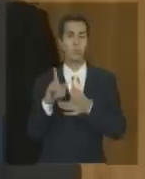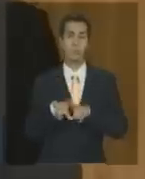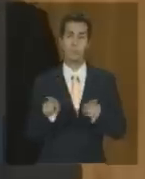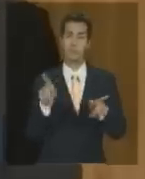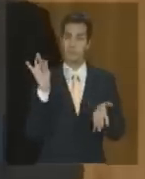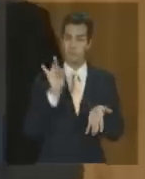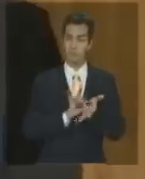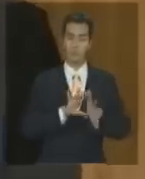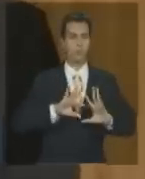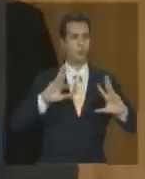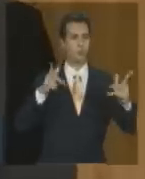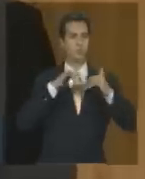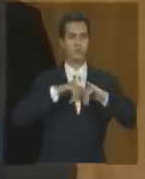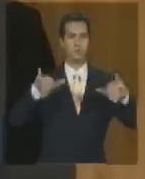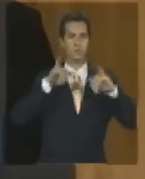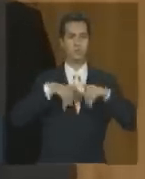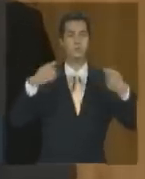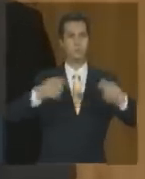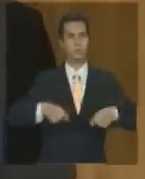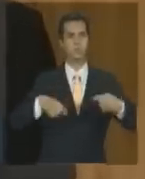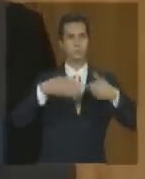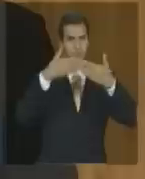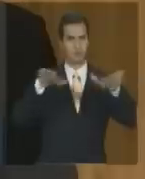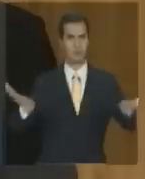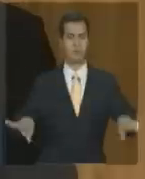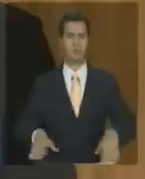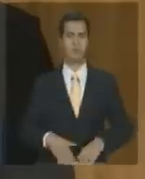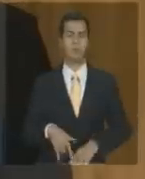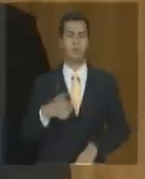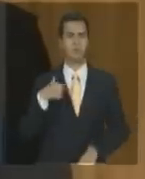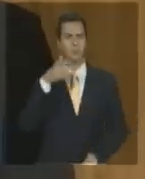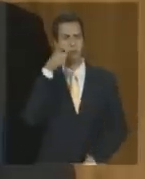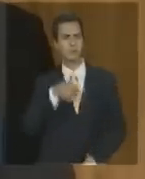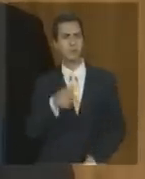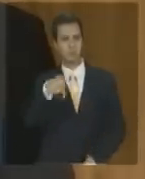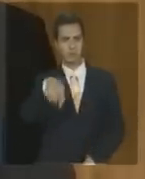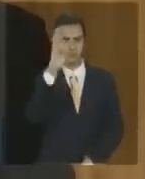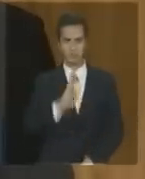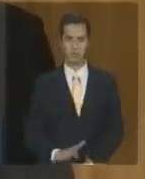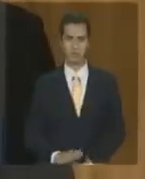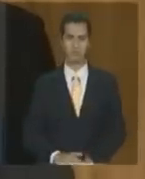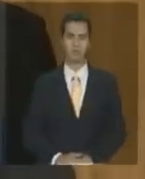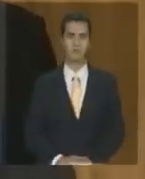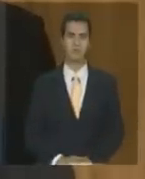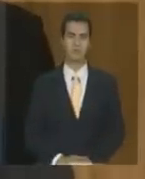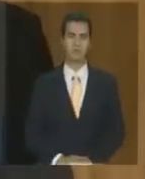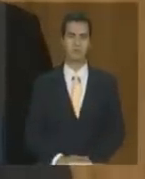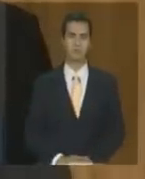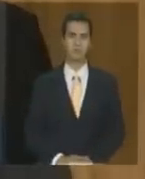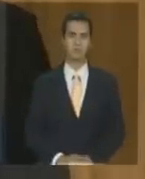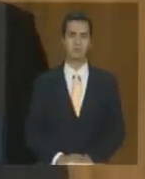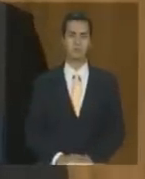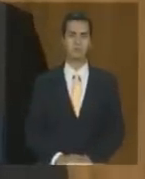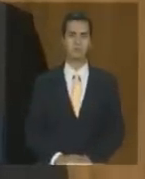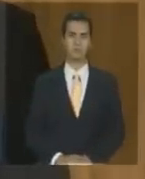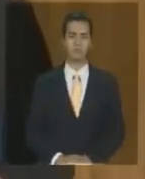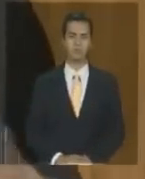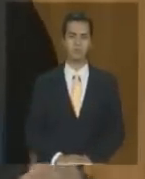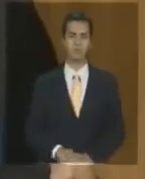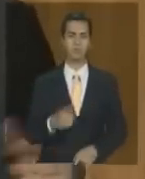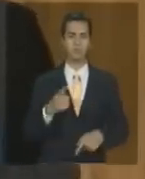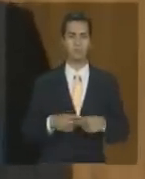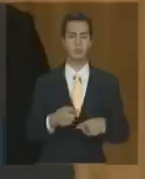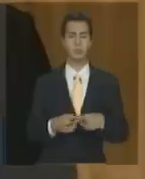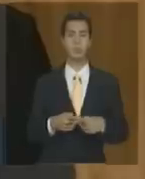uma abertura. O que eu acho muito interessante em Brasil é que a publicação pelo seu